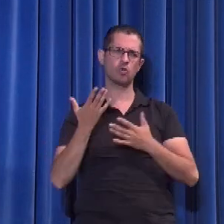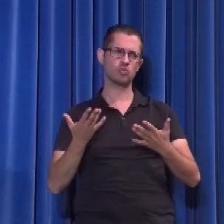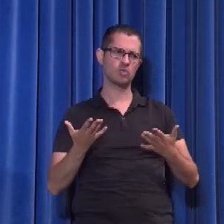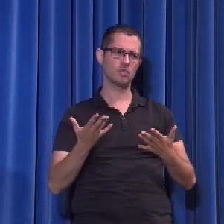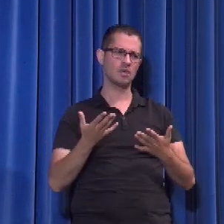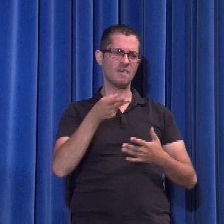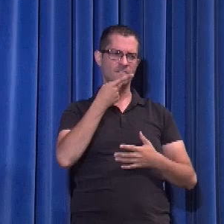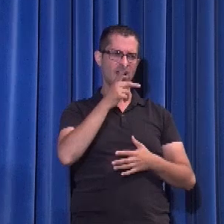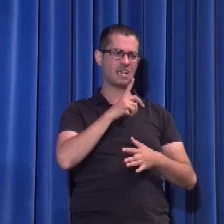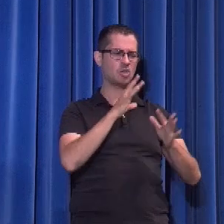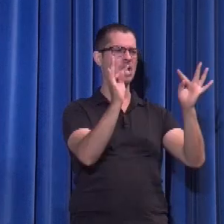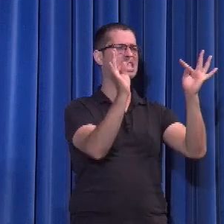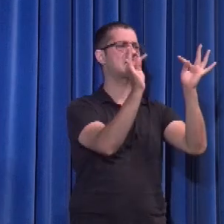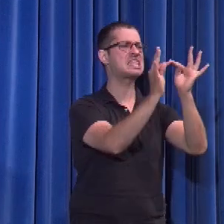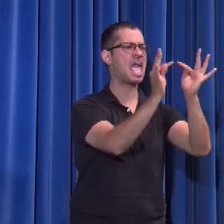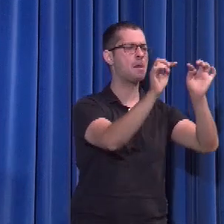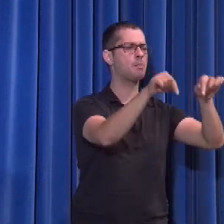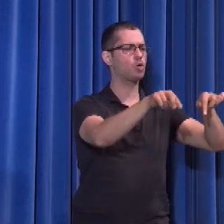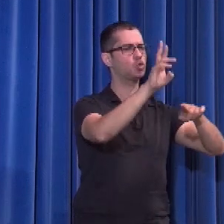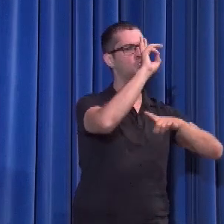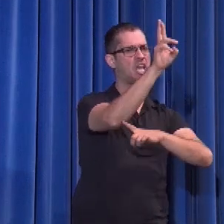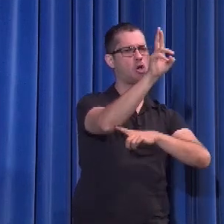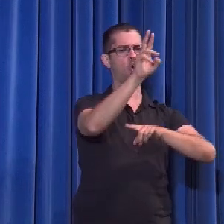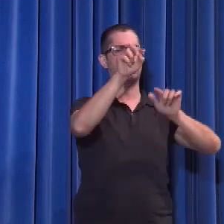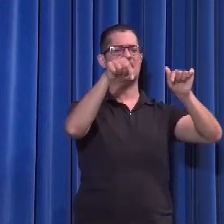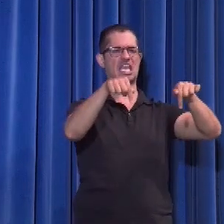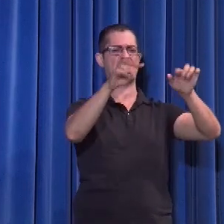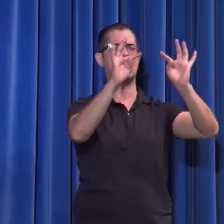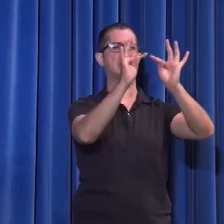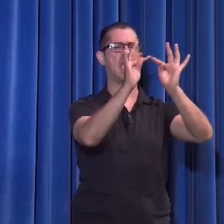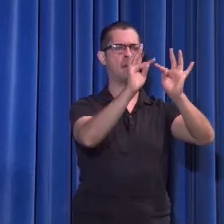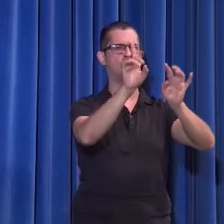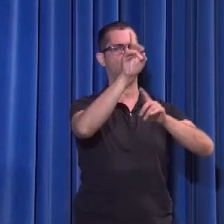templo do Senhor, templo do Senhor é este.